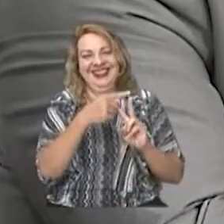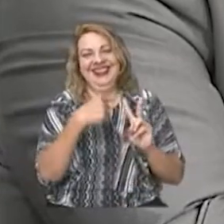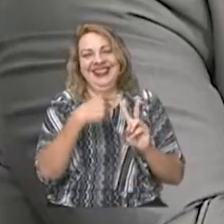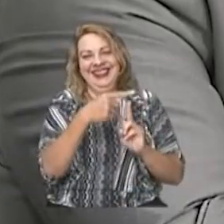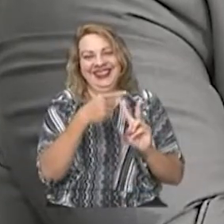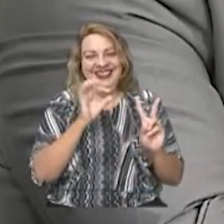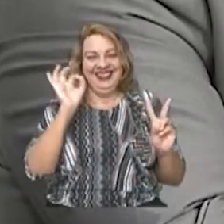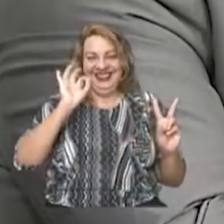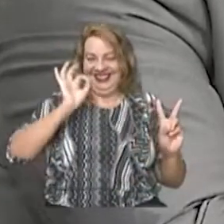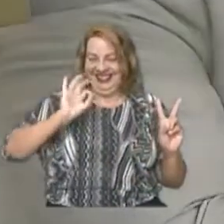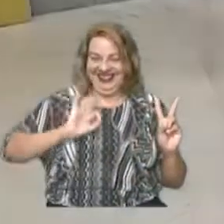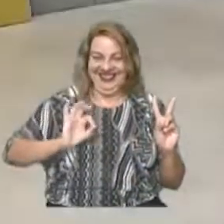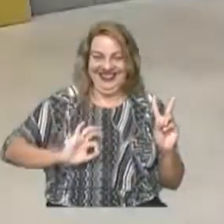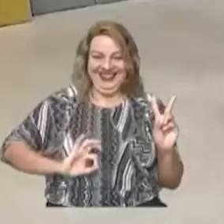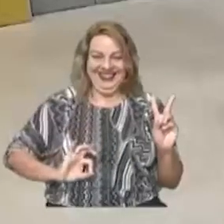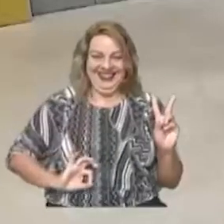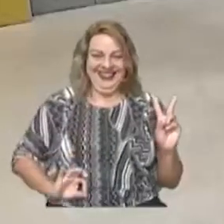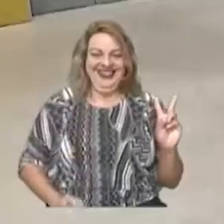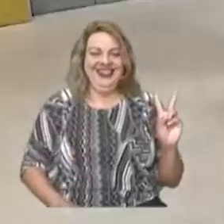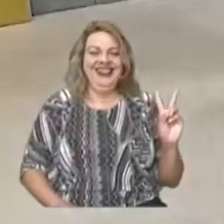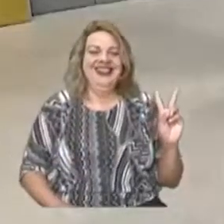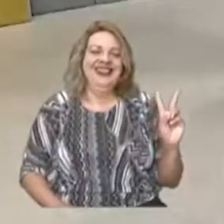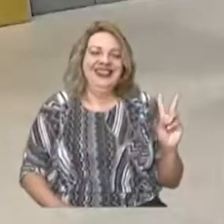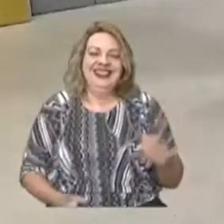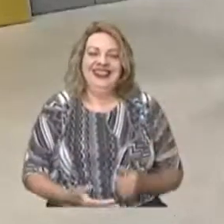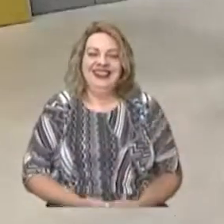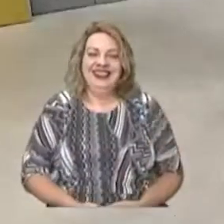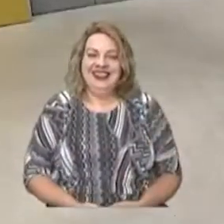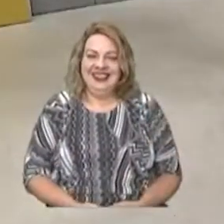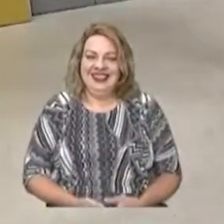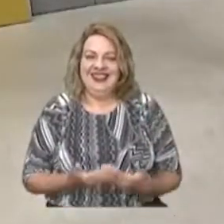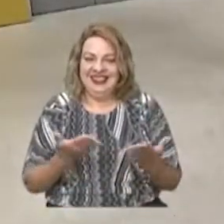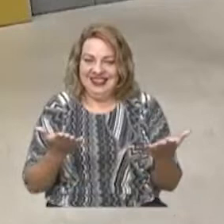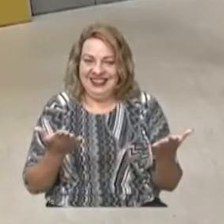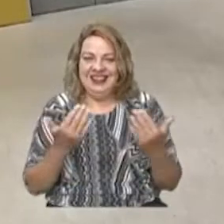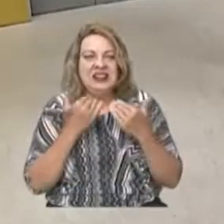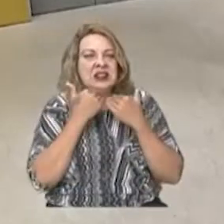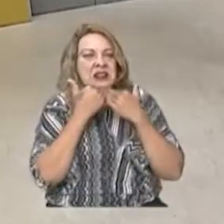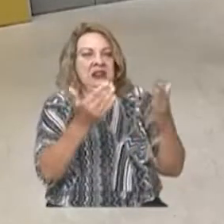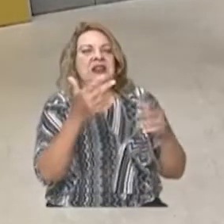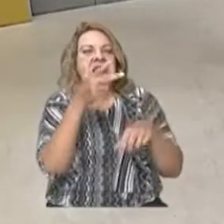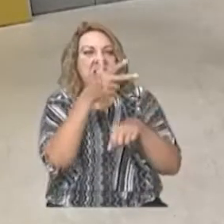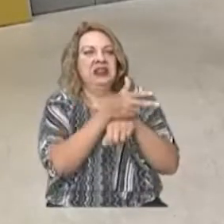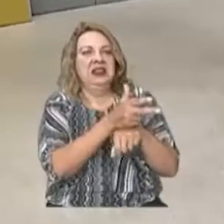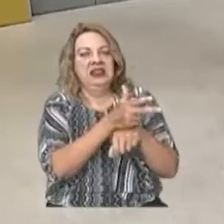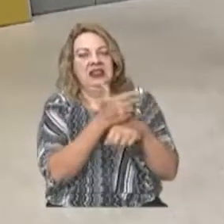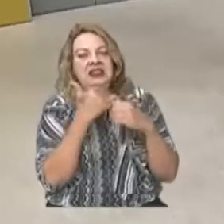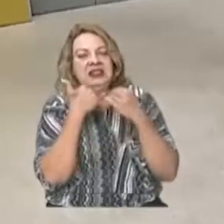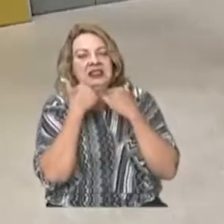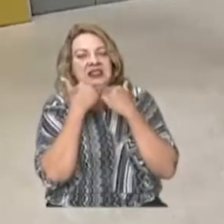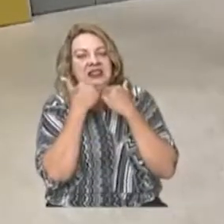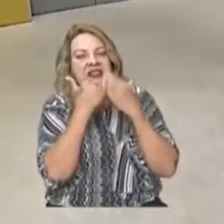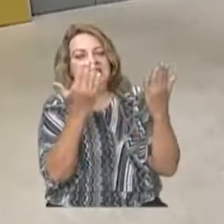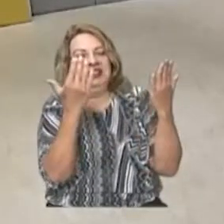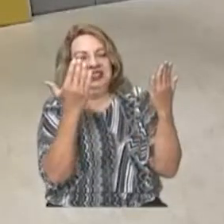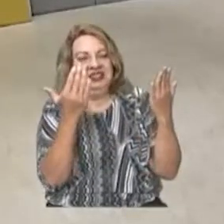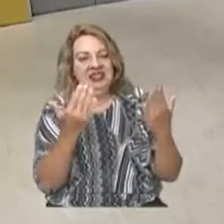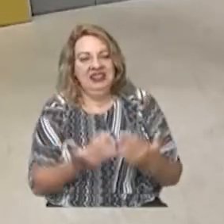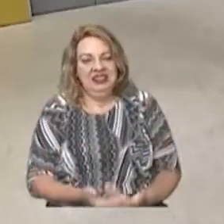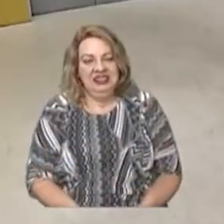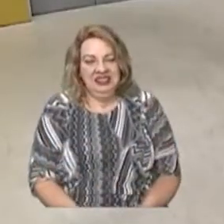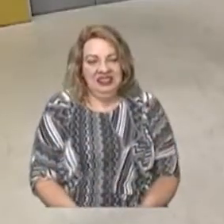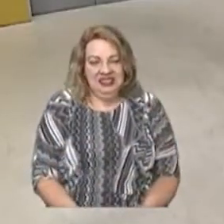tão elegante demais, tão elegantes. E agora vocês são despeitados, né, grafistas? Despeitados com eles, né? Os meninos